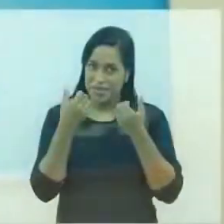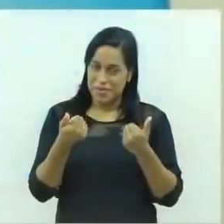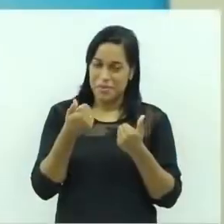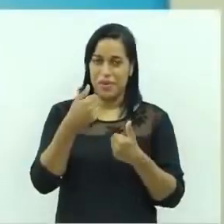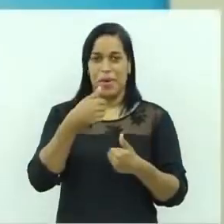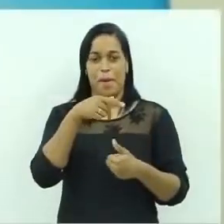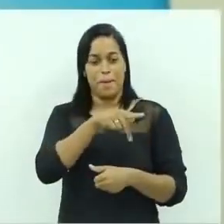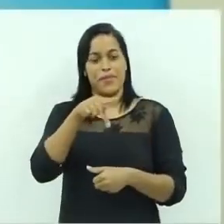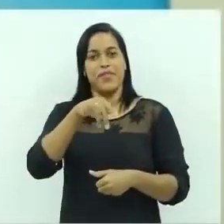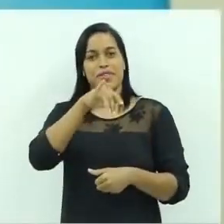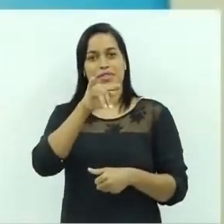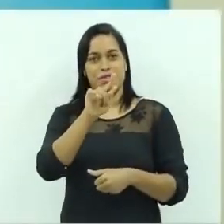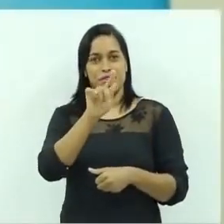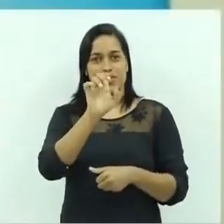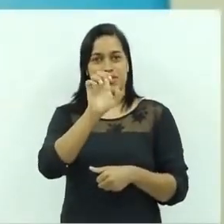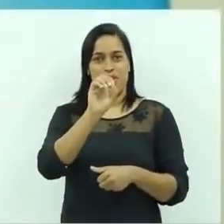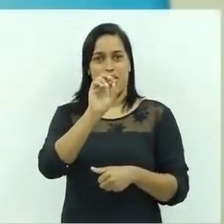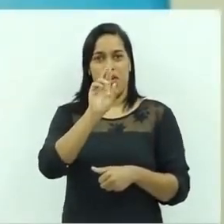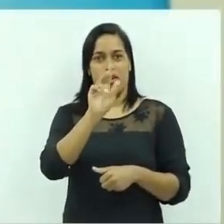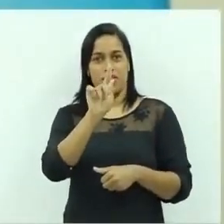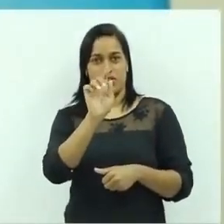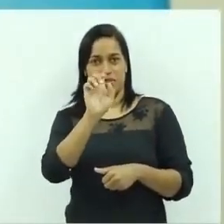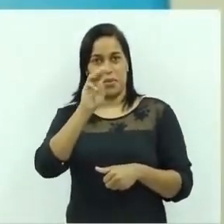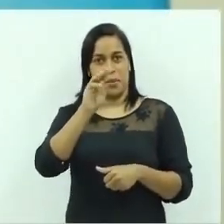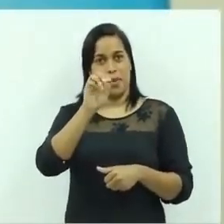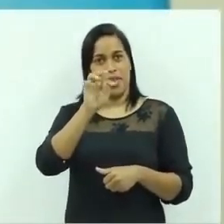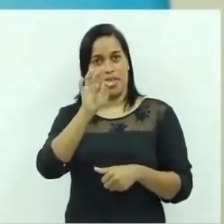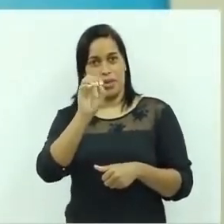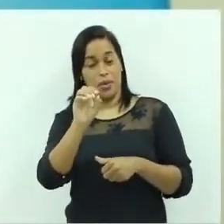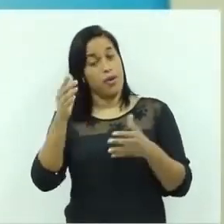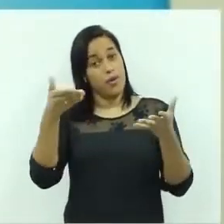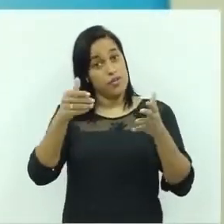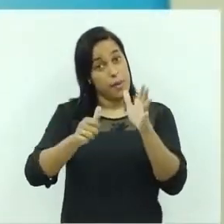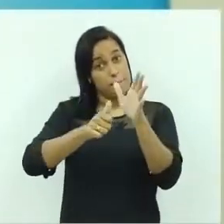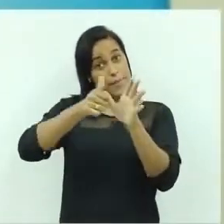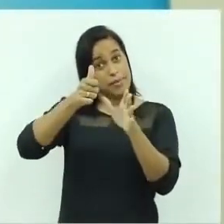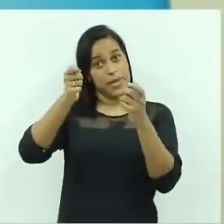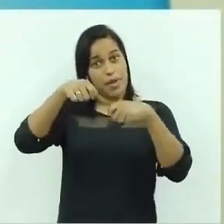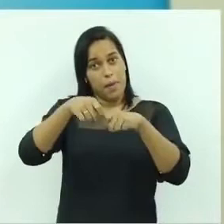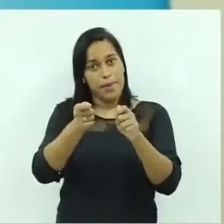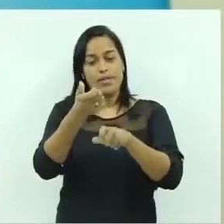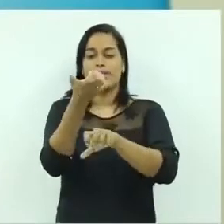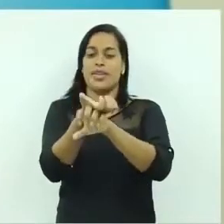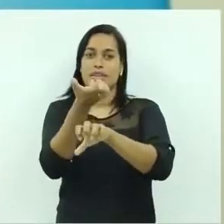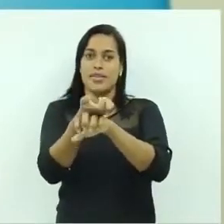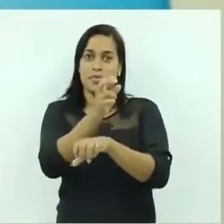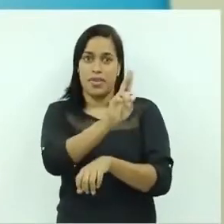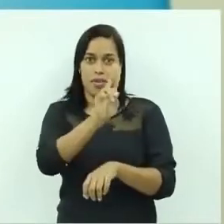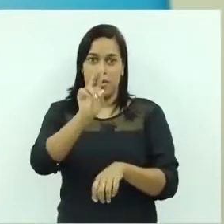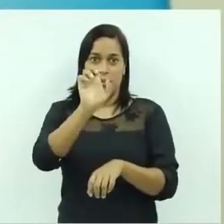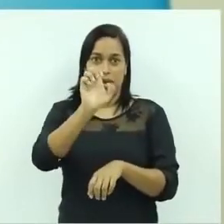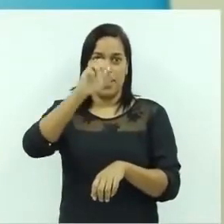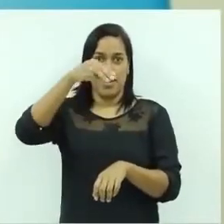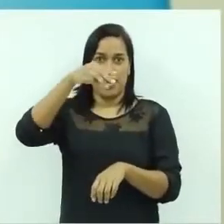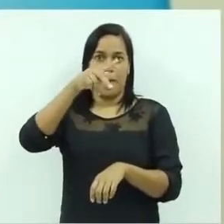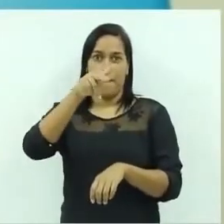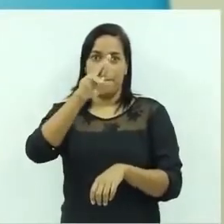Olá pessoal, eu sou o professor Jorge Bento. Nós vamos começar hoje com a primeira competência da disciplina de